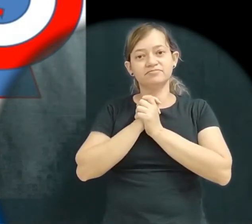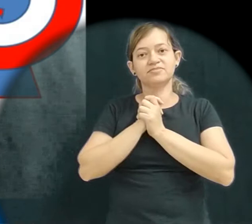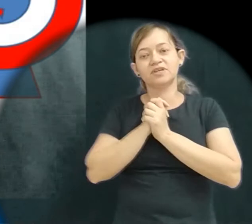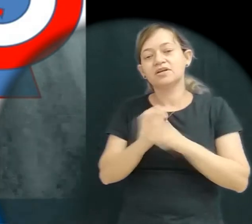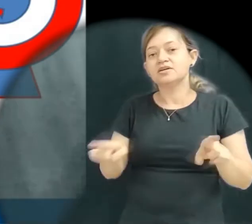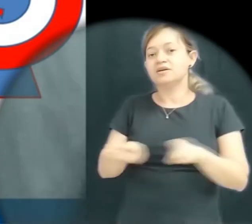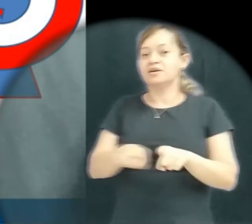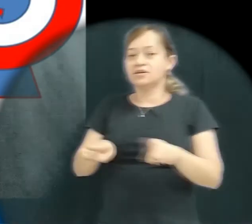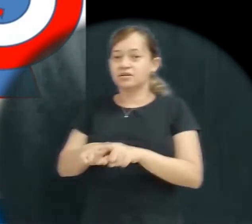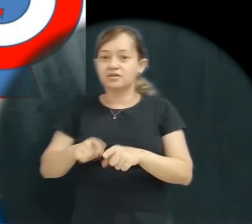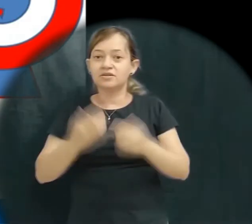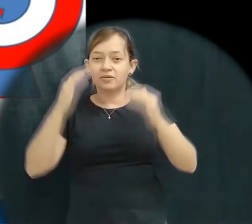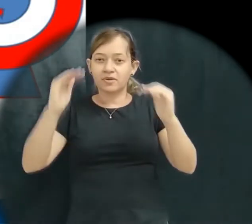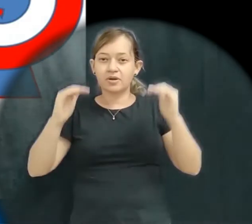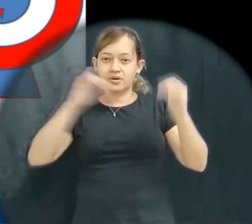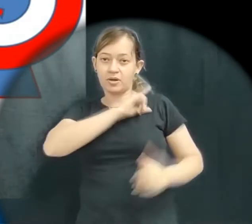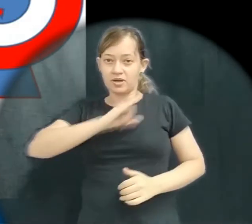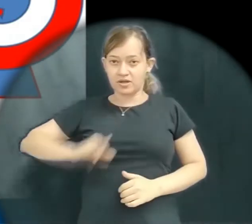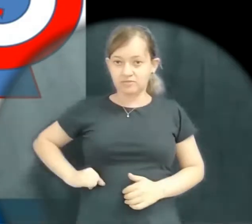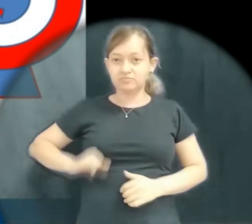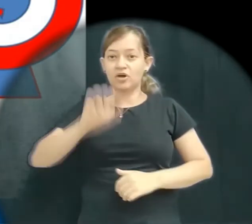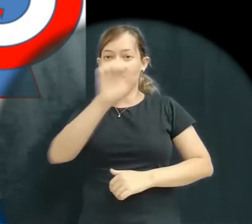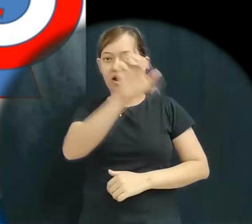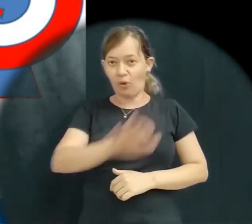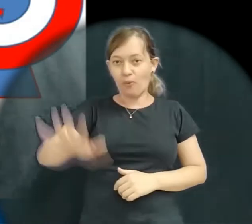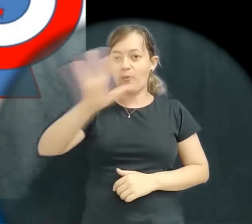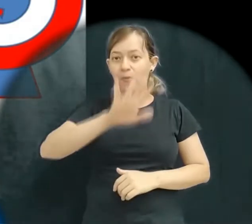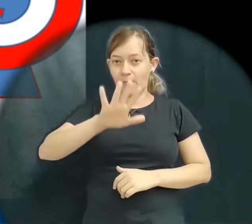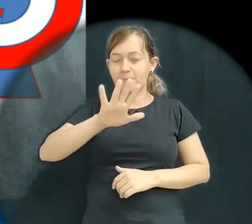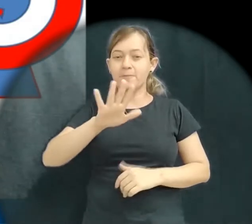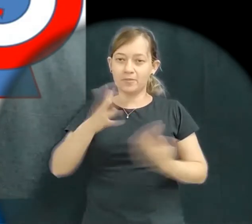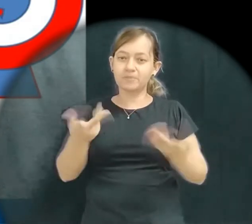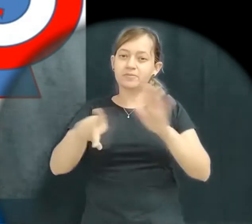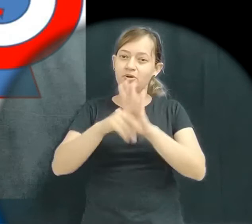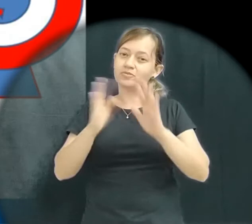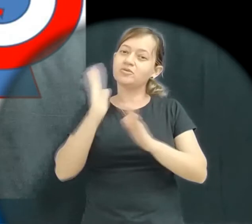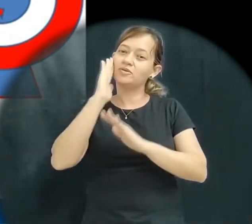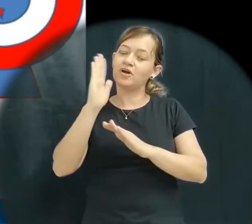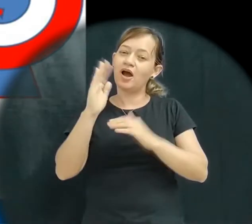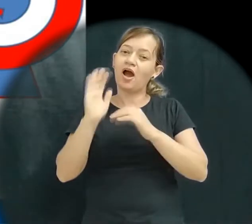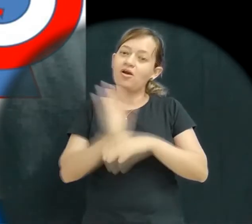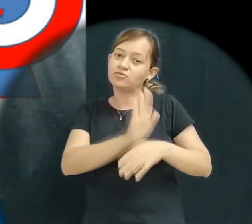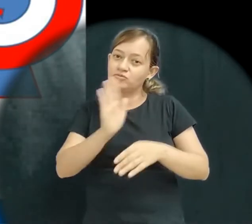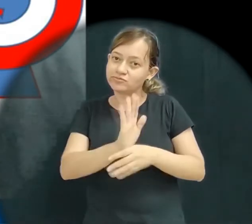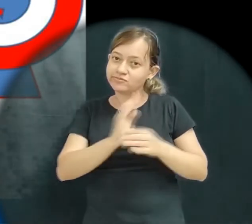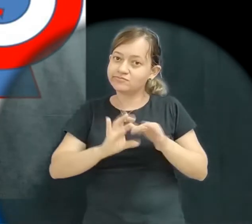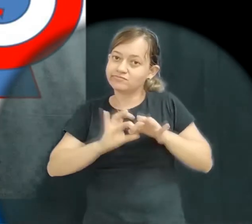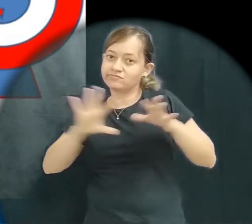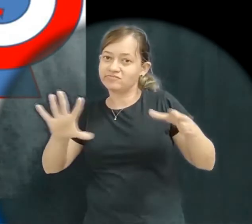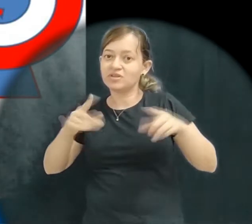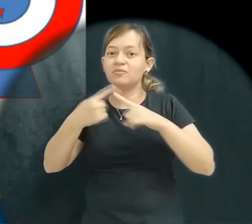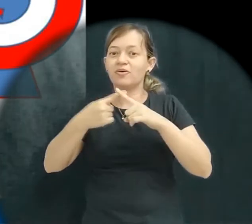do colonialismo, do imperialismo europeu, graças a essa política, e também foram